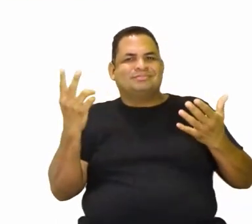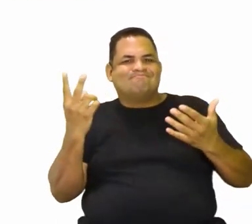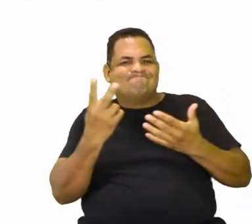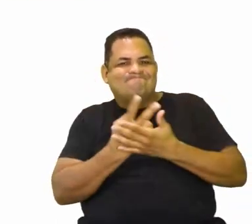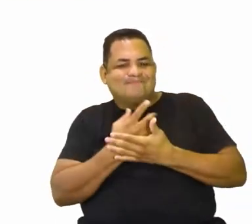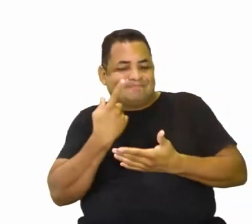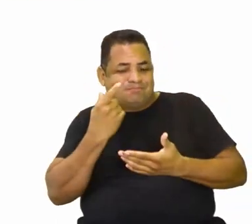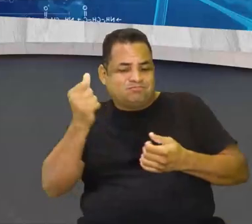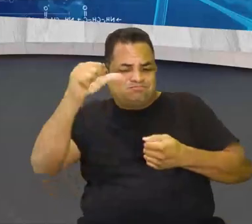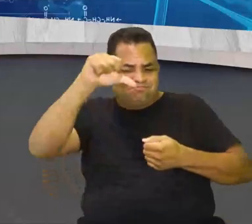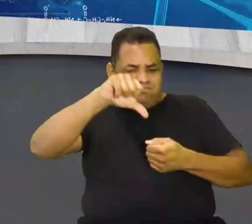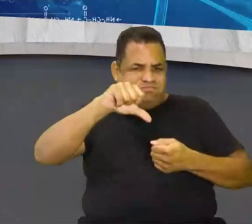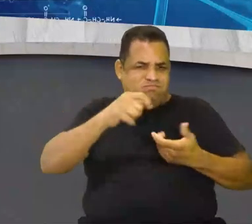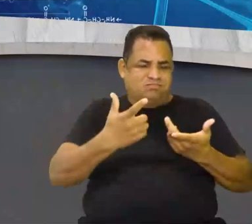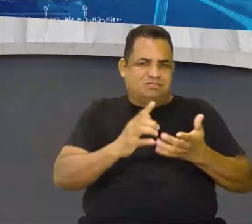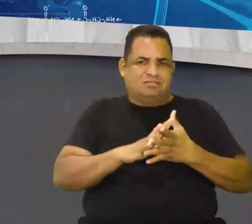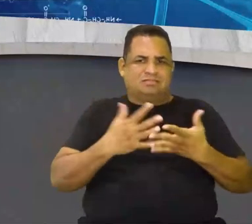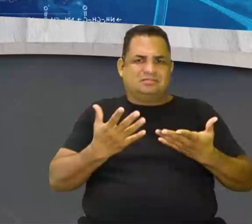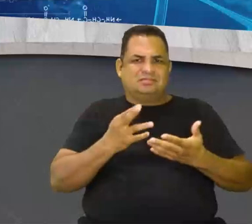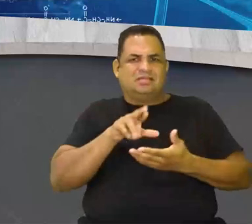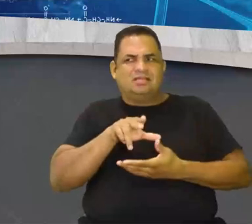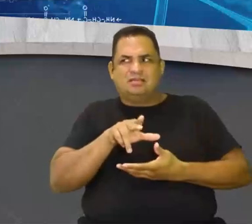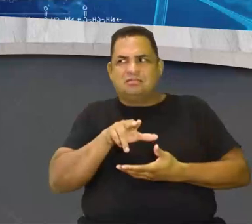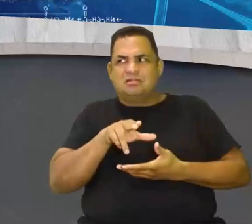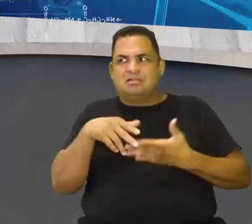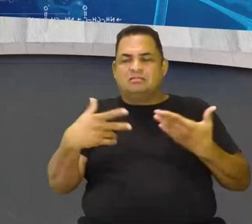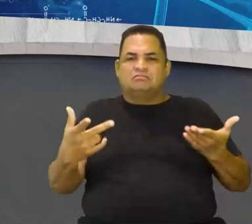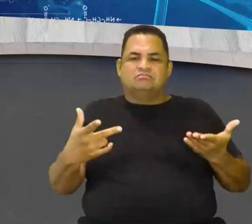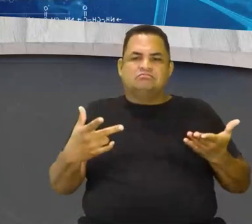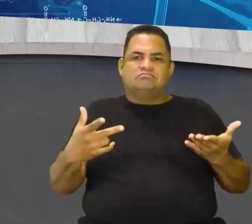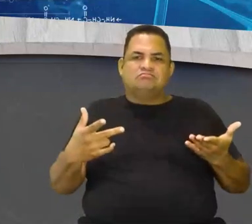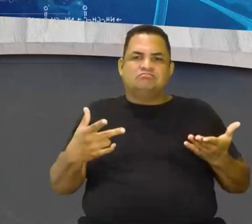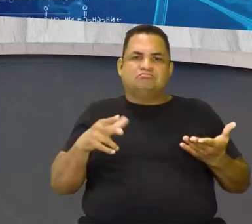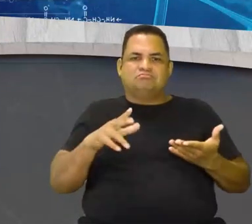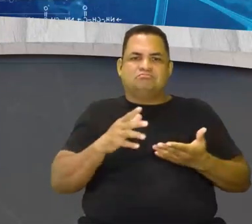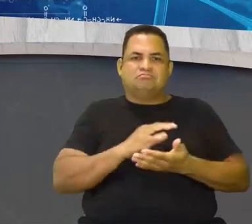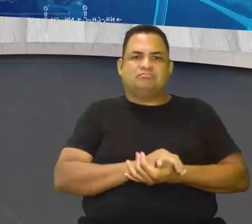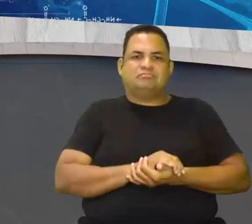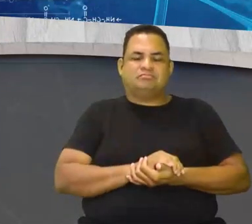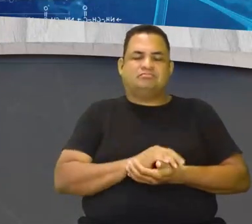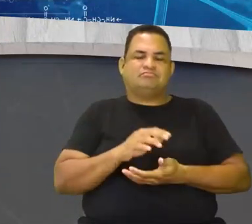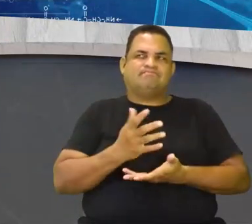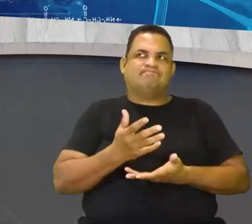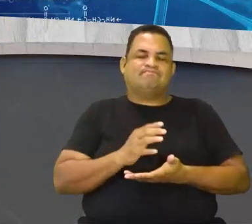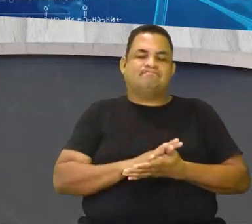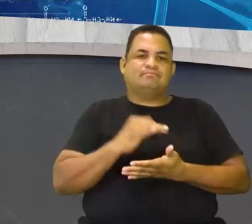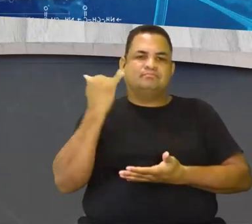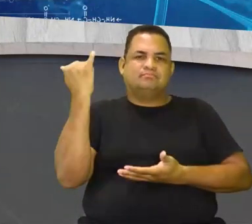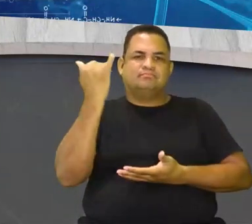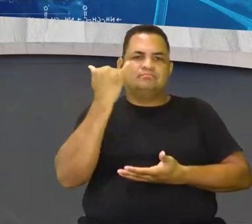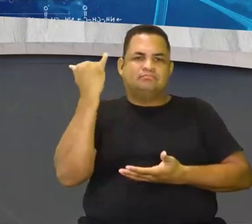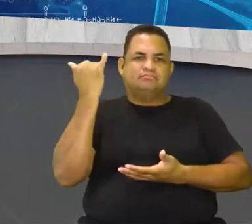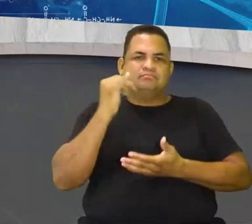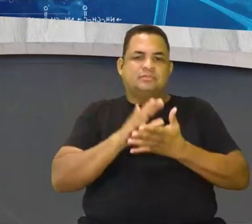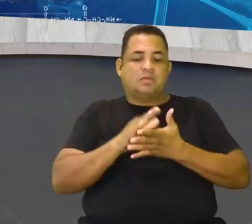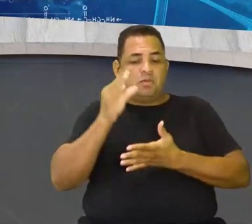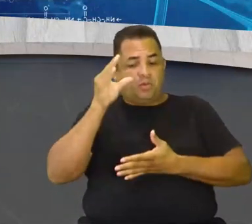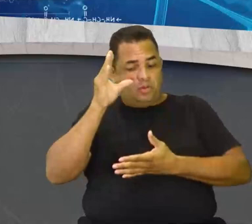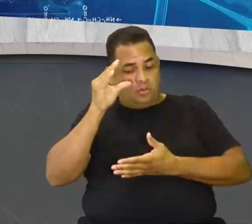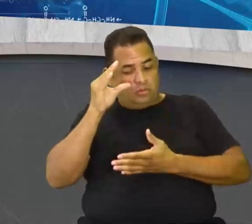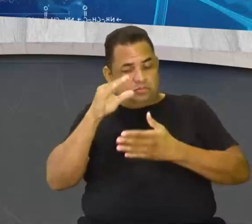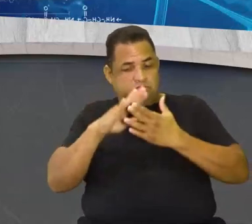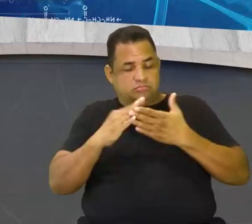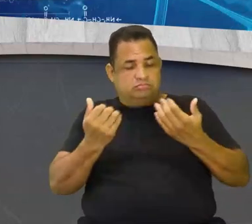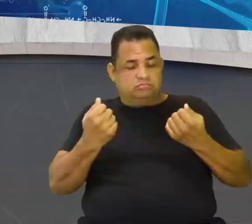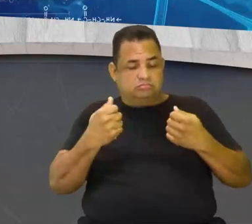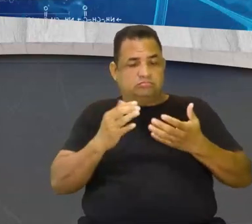vai ficar igual? Ela vai permanecer a mesma? Professora Sabrina, é muito importante. Isso é uma curiosidade para que o